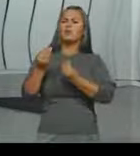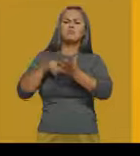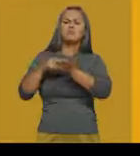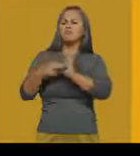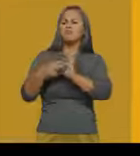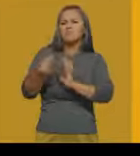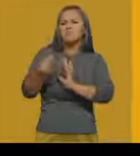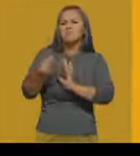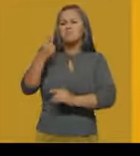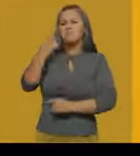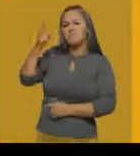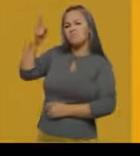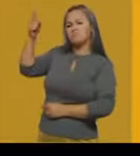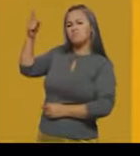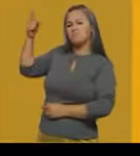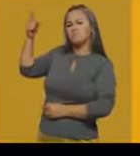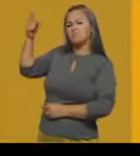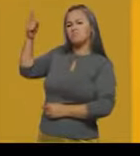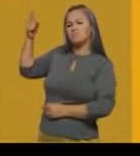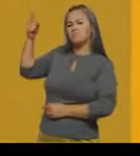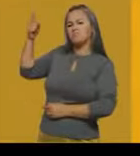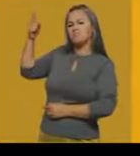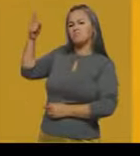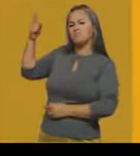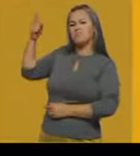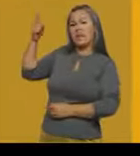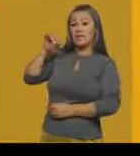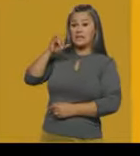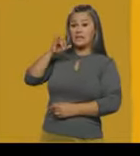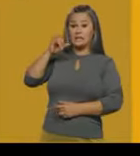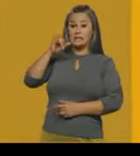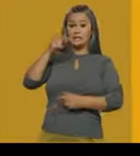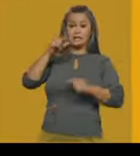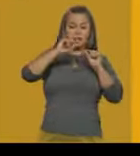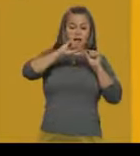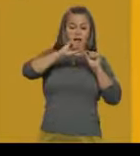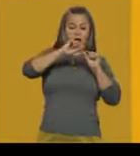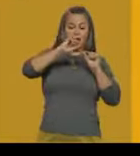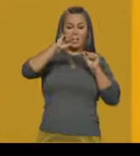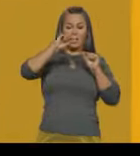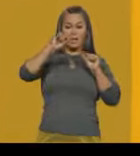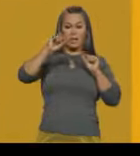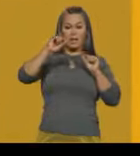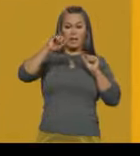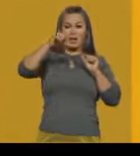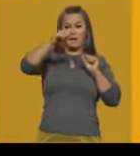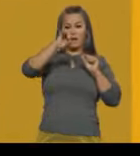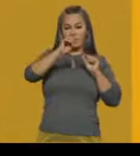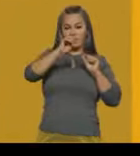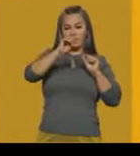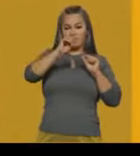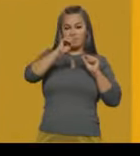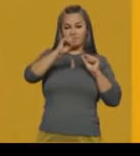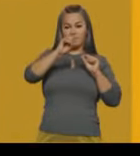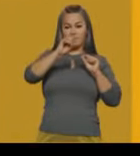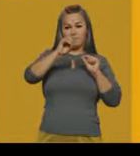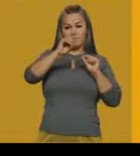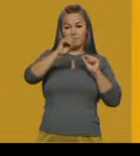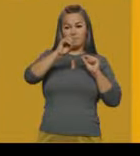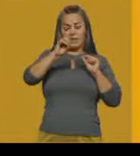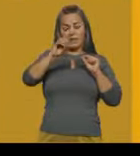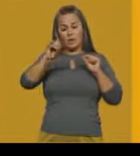tiver 90 graus, eu vou ter π sobre 2 radianos, ou π radianos sobre 2. Quando eu tiver 180